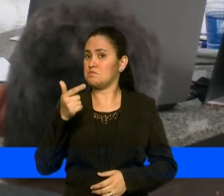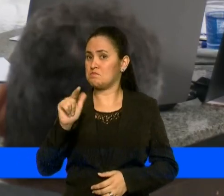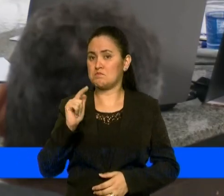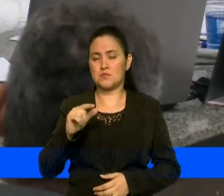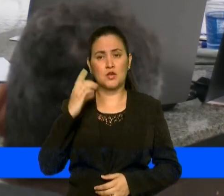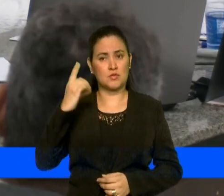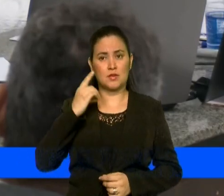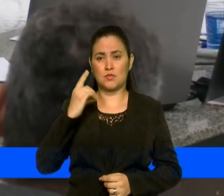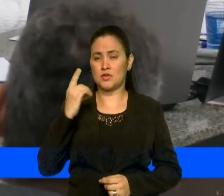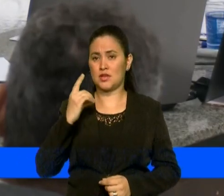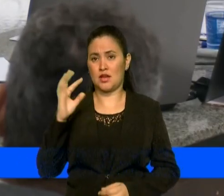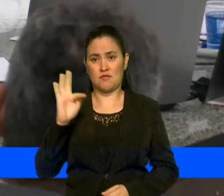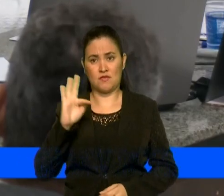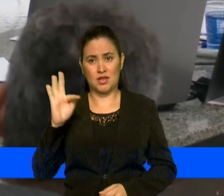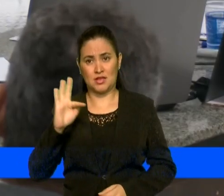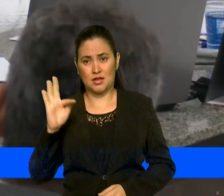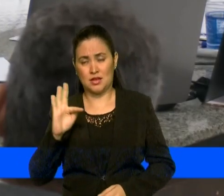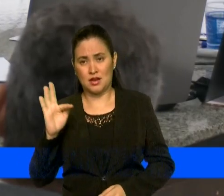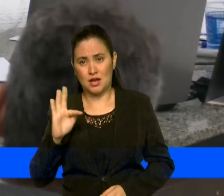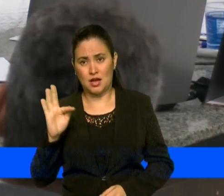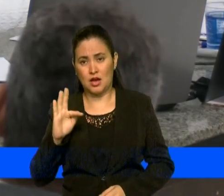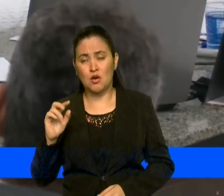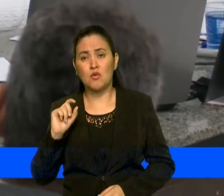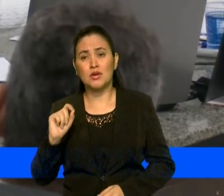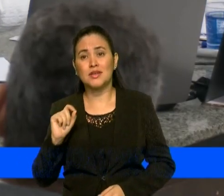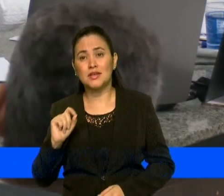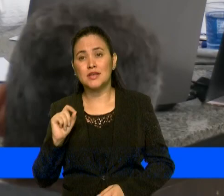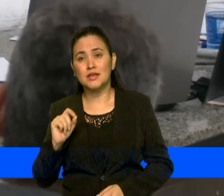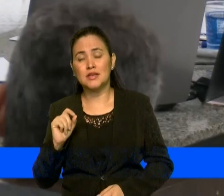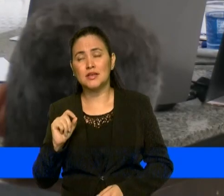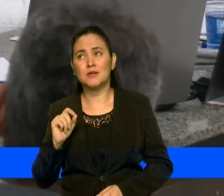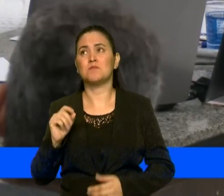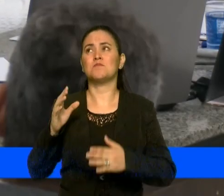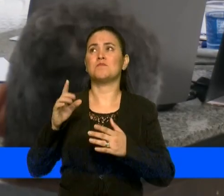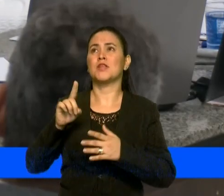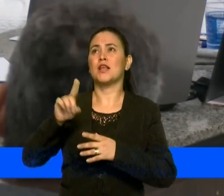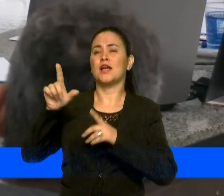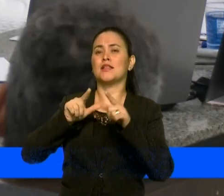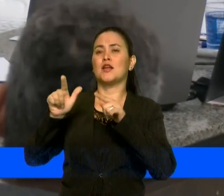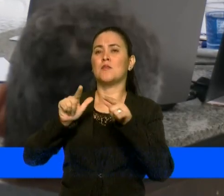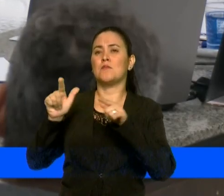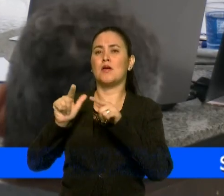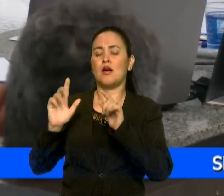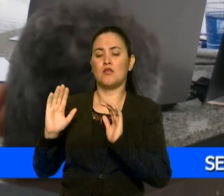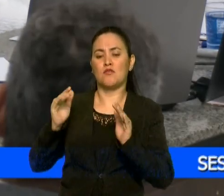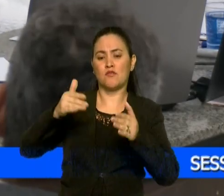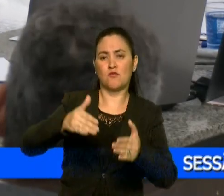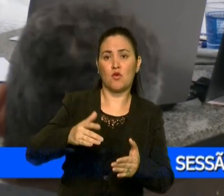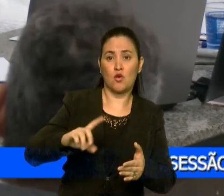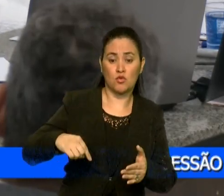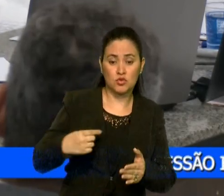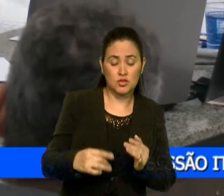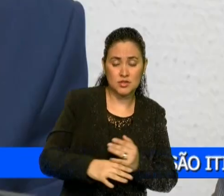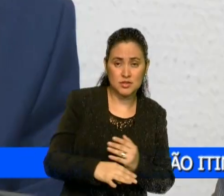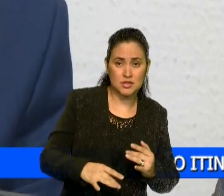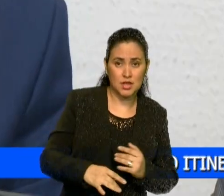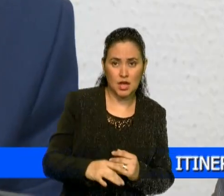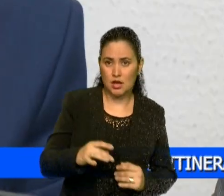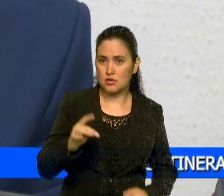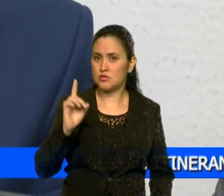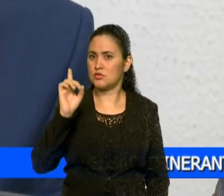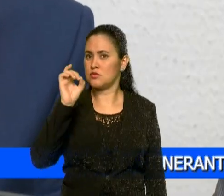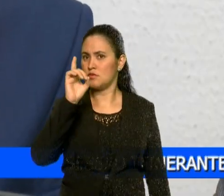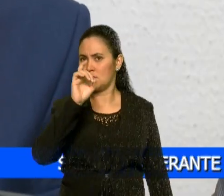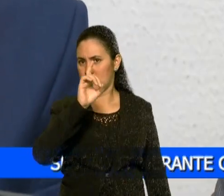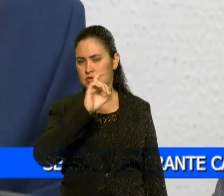abrir caminho, não é fácil. Mas assim fizemos, nos dedicamos, construímos hospitais, construímos e reformamos para mais